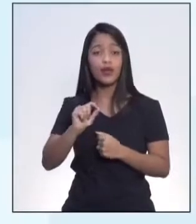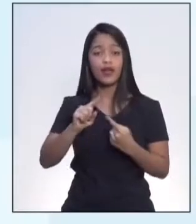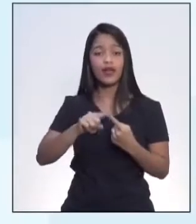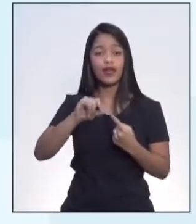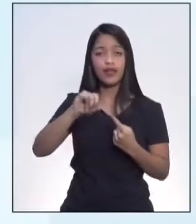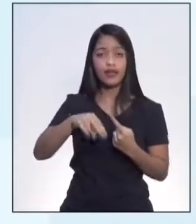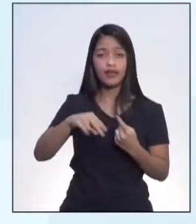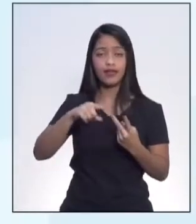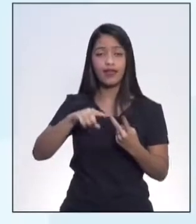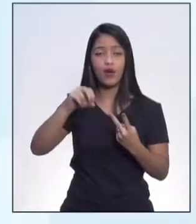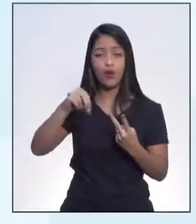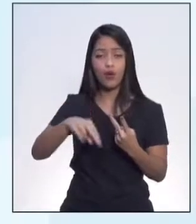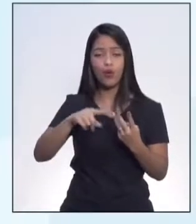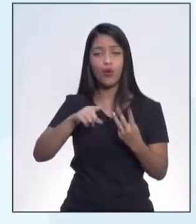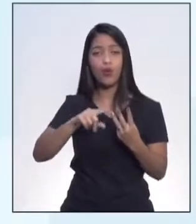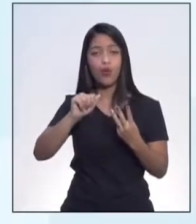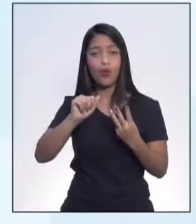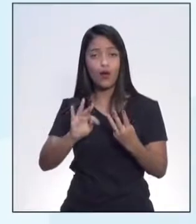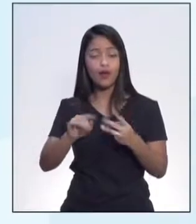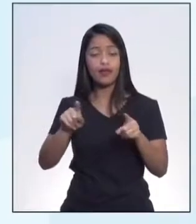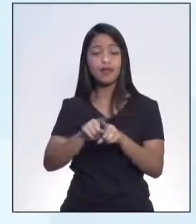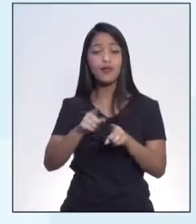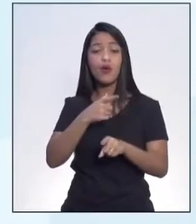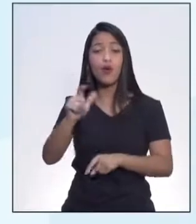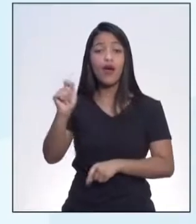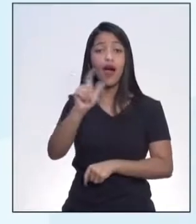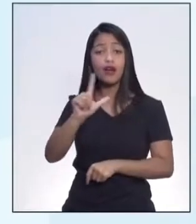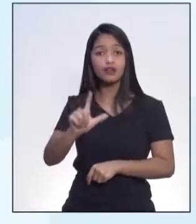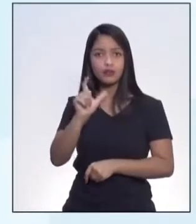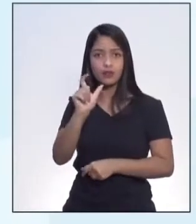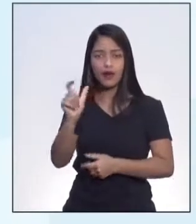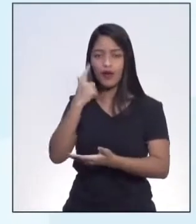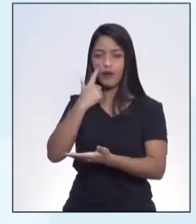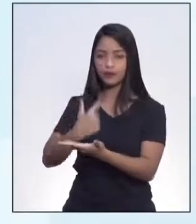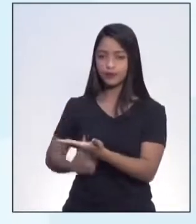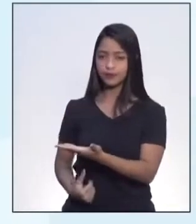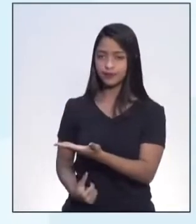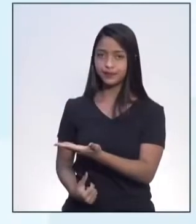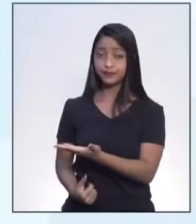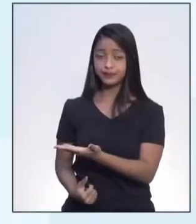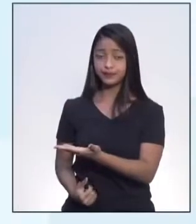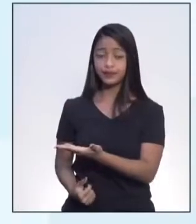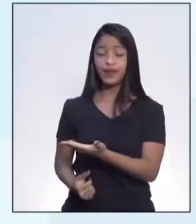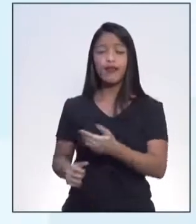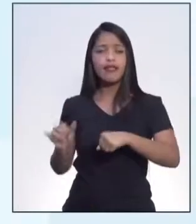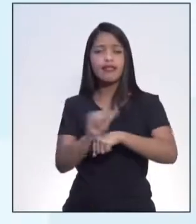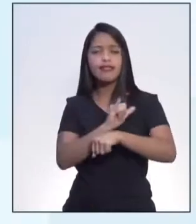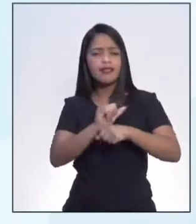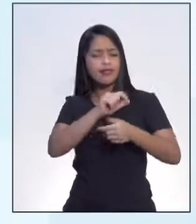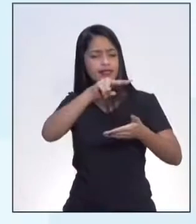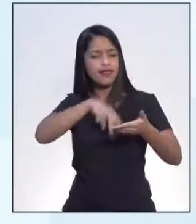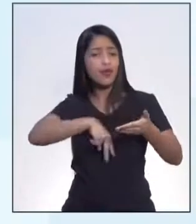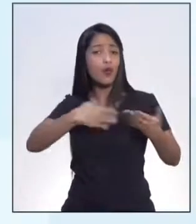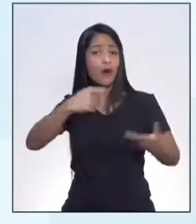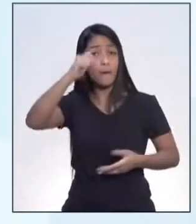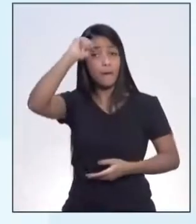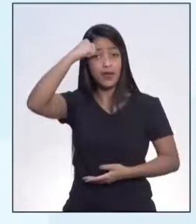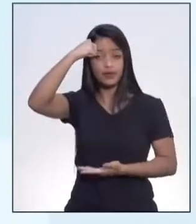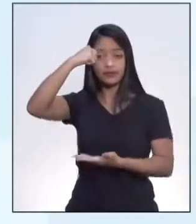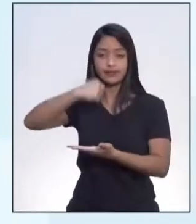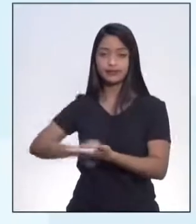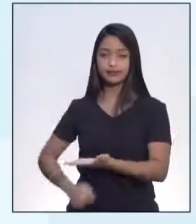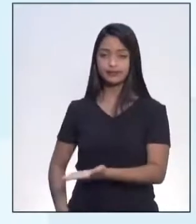because, then, so, before, after, entre outros. E as reading strategies são skimming, scanning